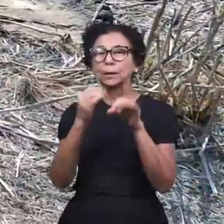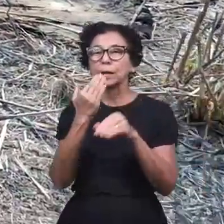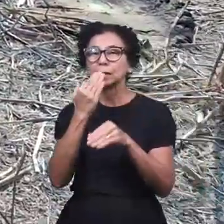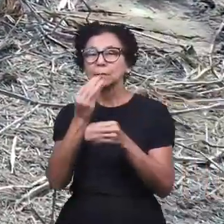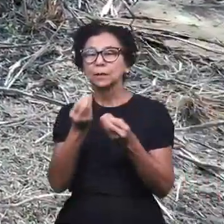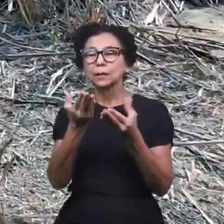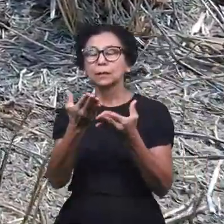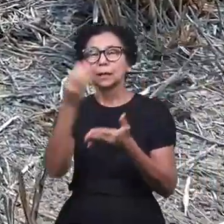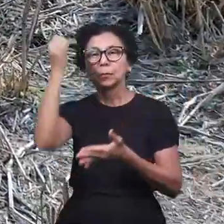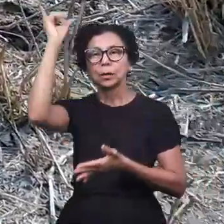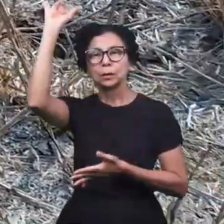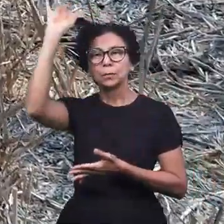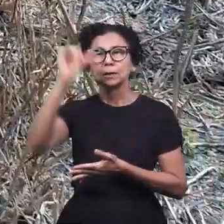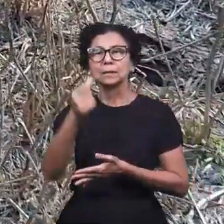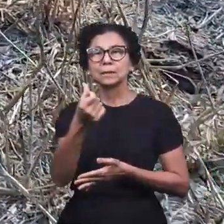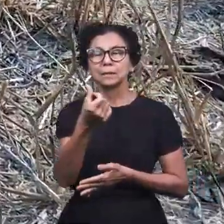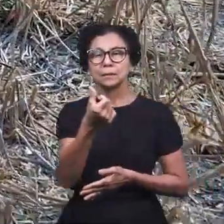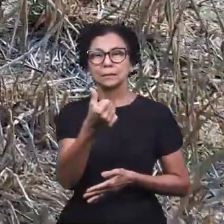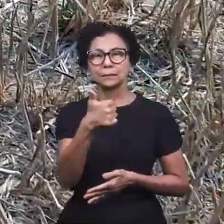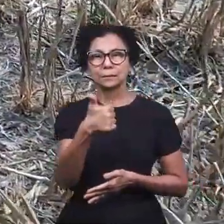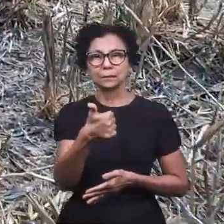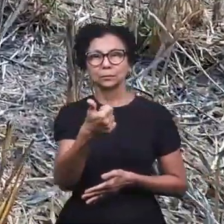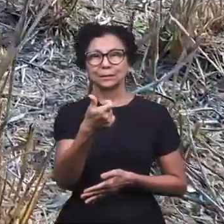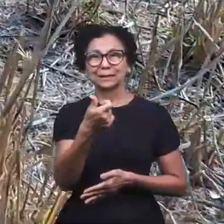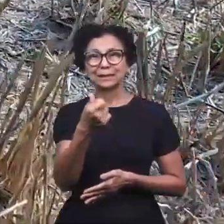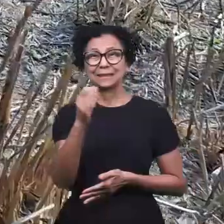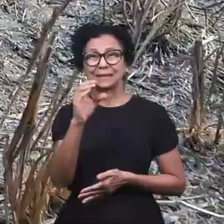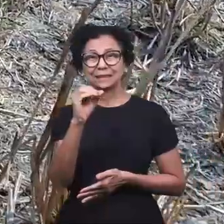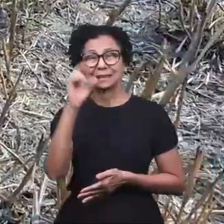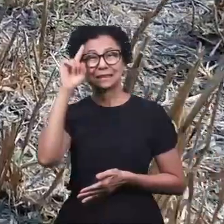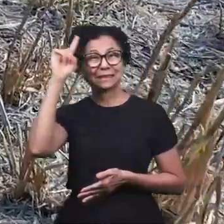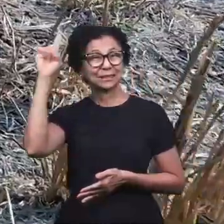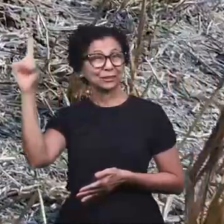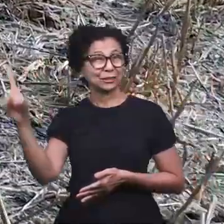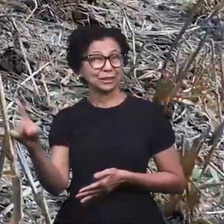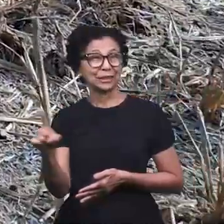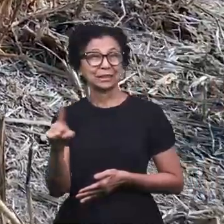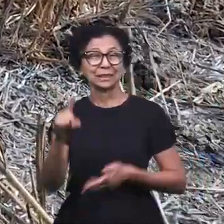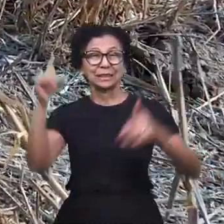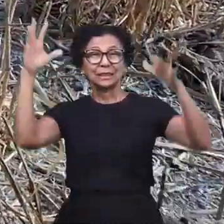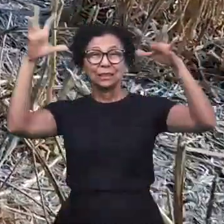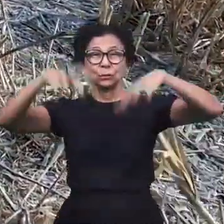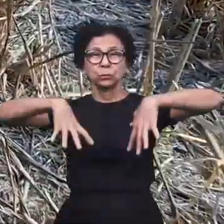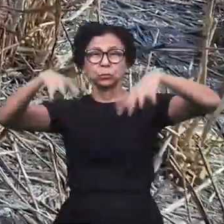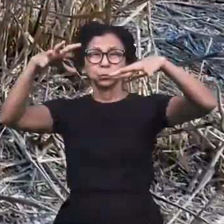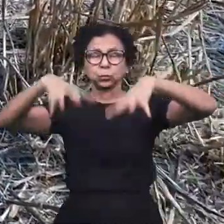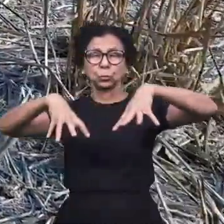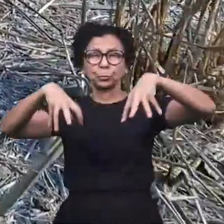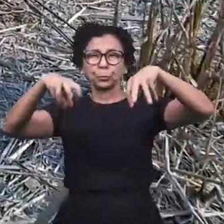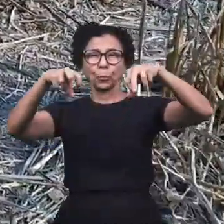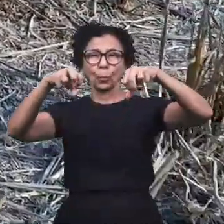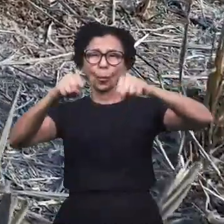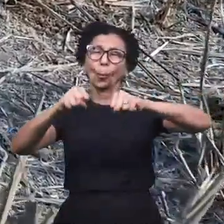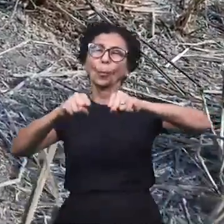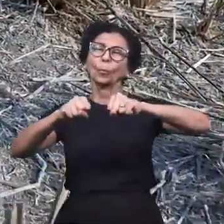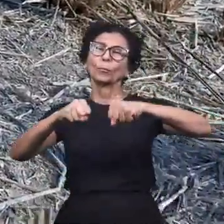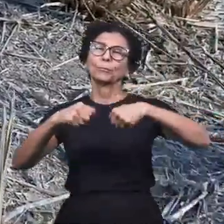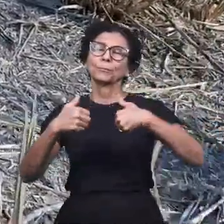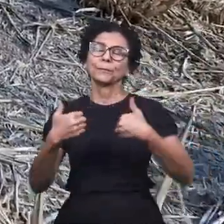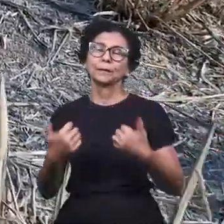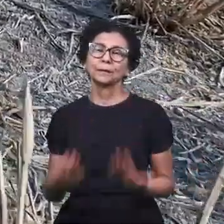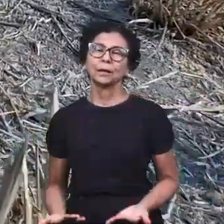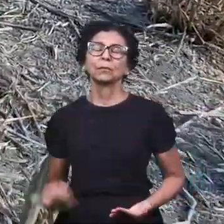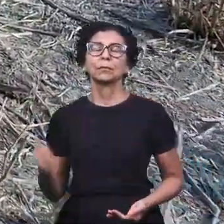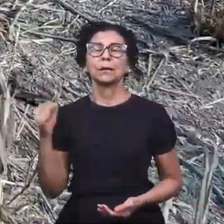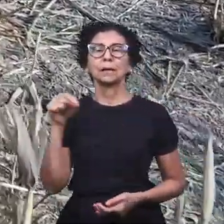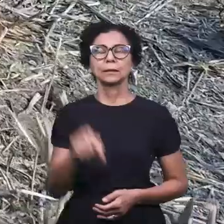seco, mananciais de água da propriedade esgotando, cenário de muitas propriedades no Brasil. E no distrito Penha